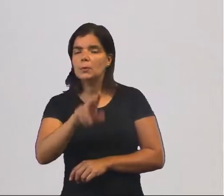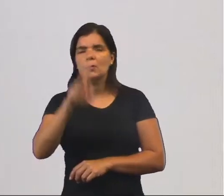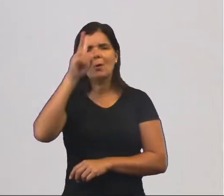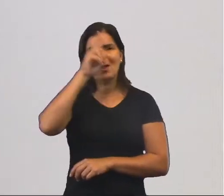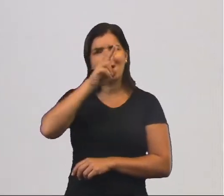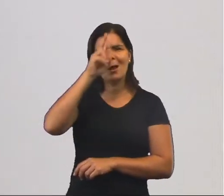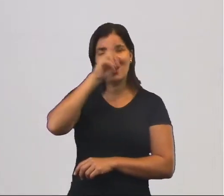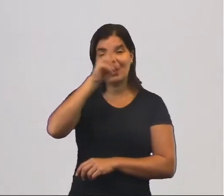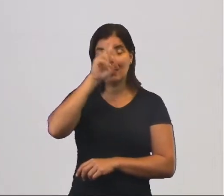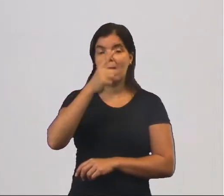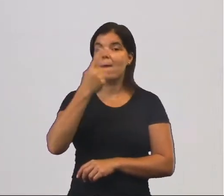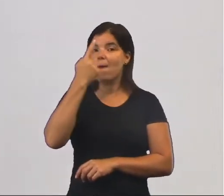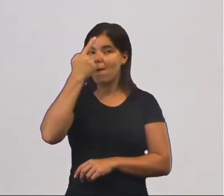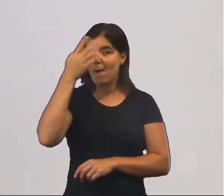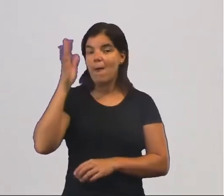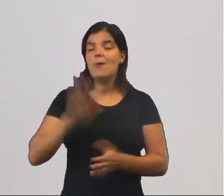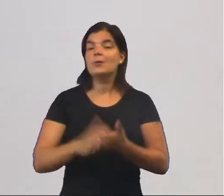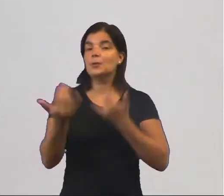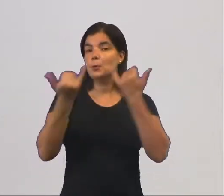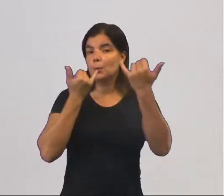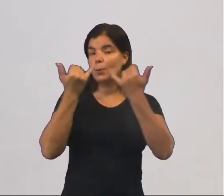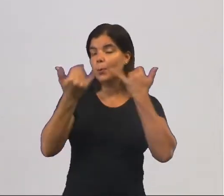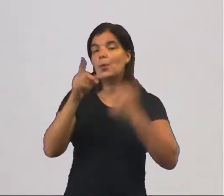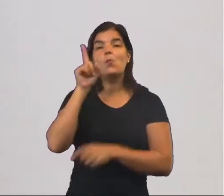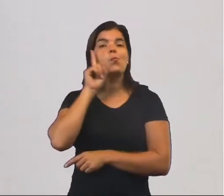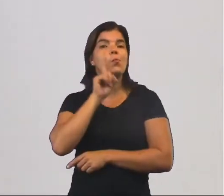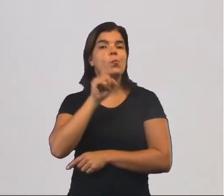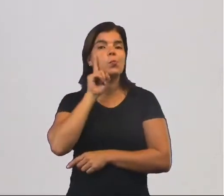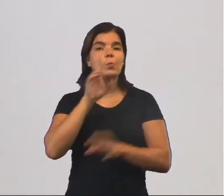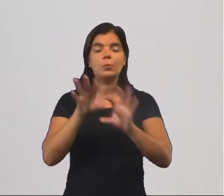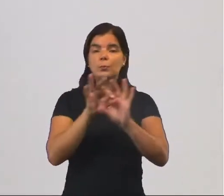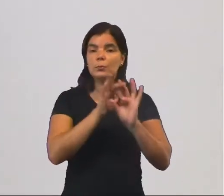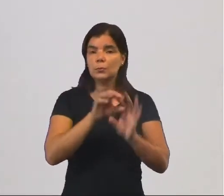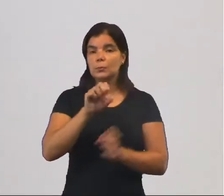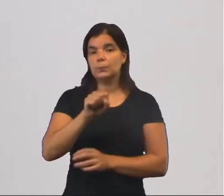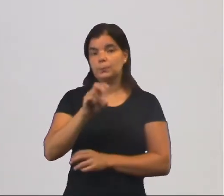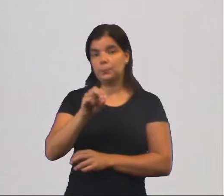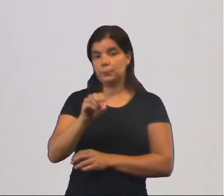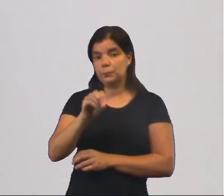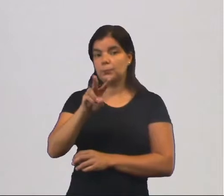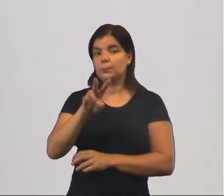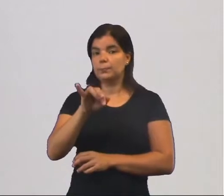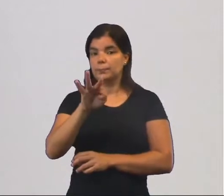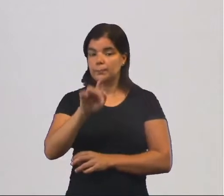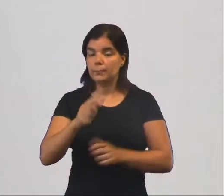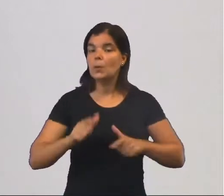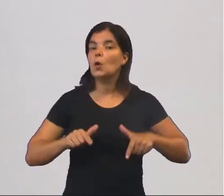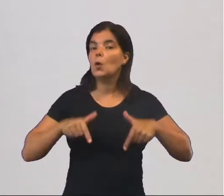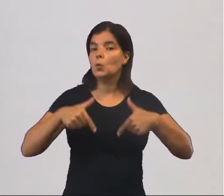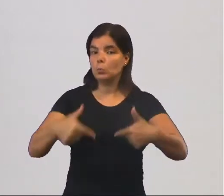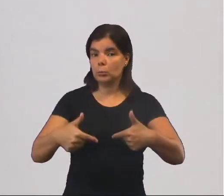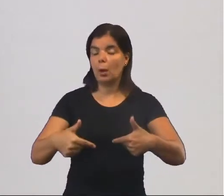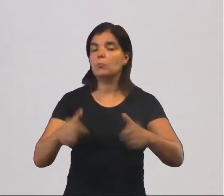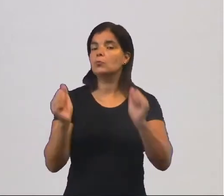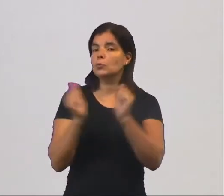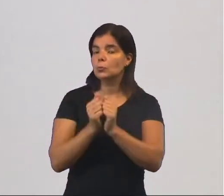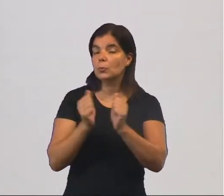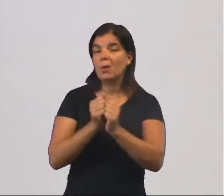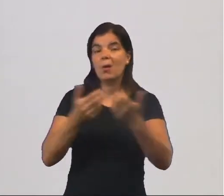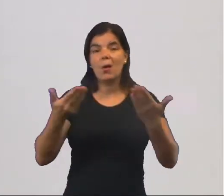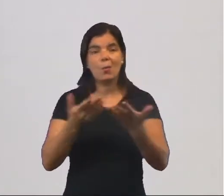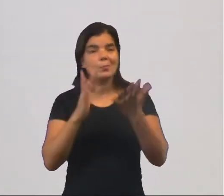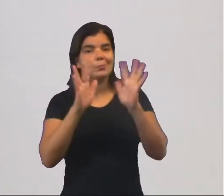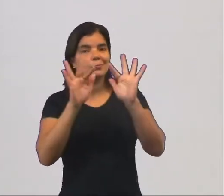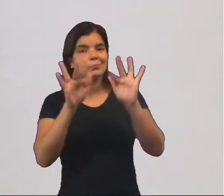que eu falei para vocês segurarem a informação de que os Estados Unidos e a União Soviética lutavam lado a lado na Segunda Guerra Mundial? Pois bem, agora